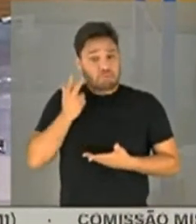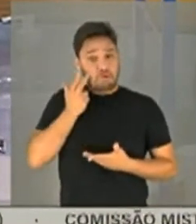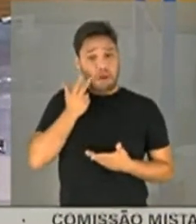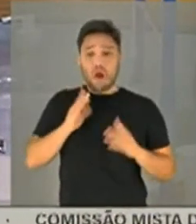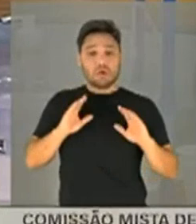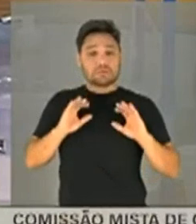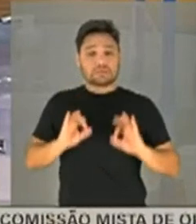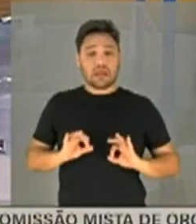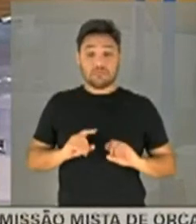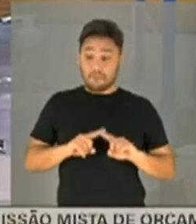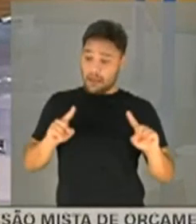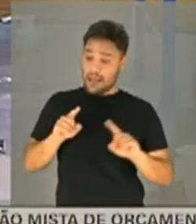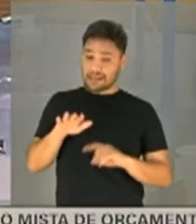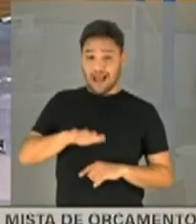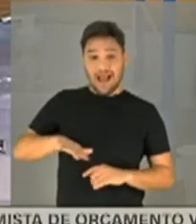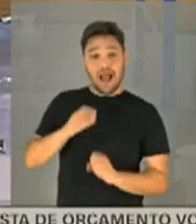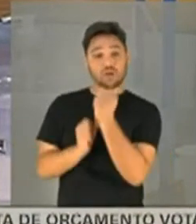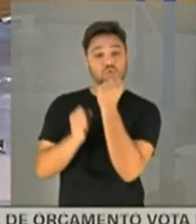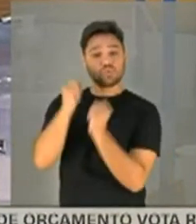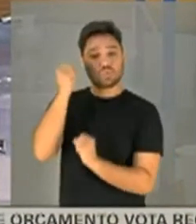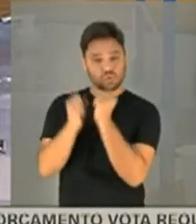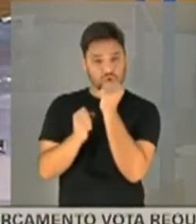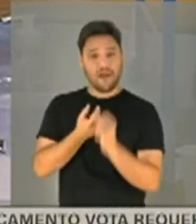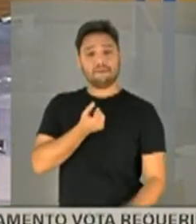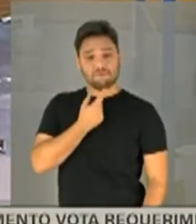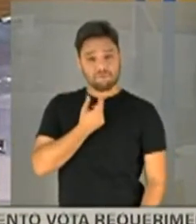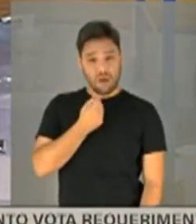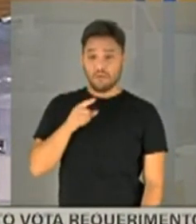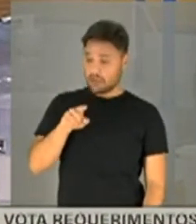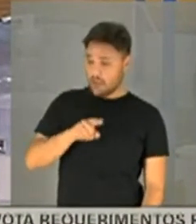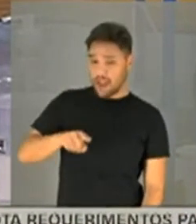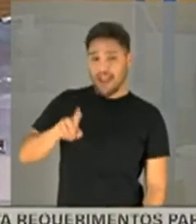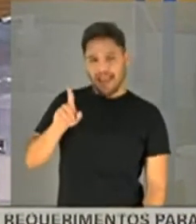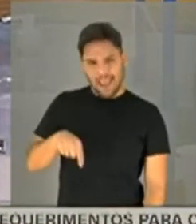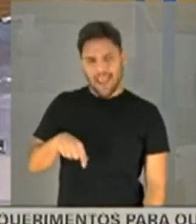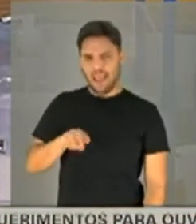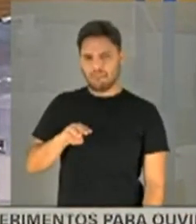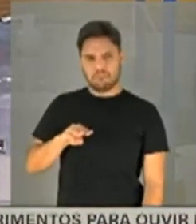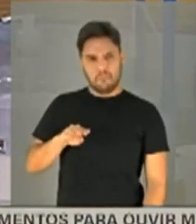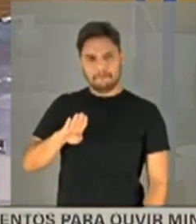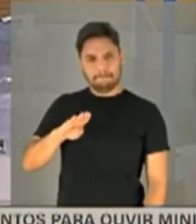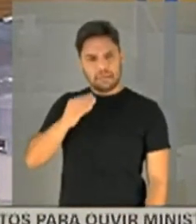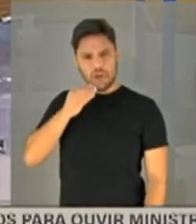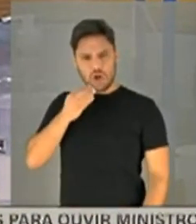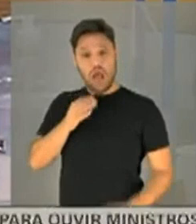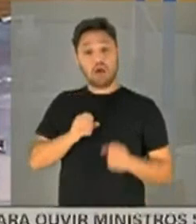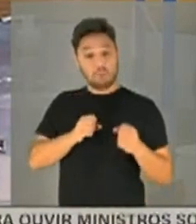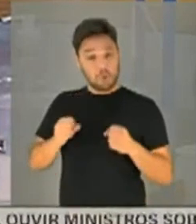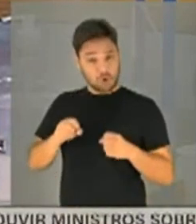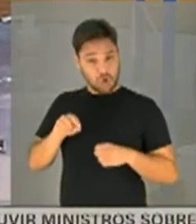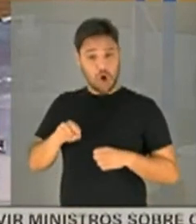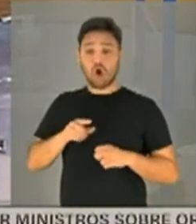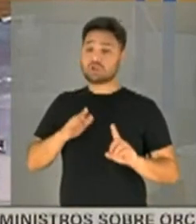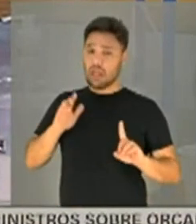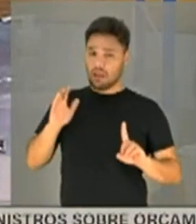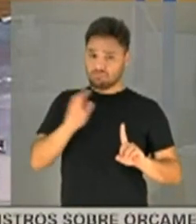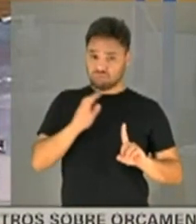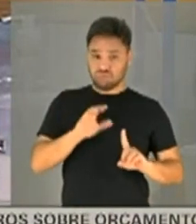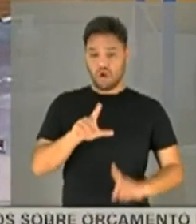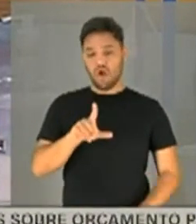essa indústria farmacêutica, ela é uma indústria bilionária, poderosa, que faz lobby.